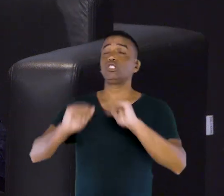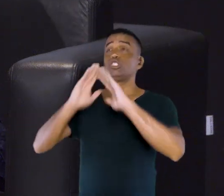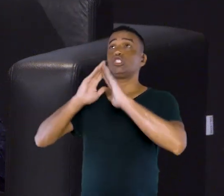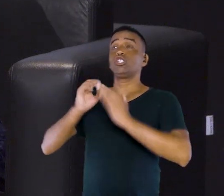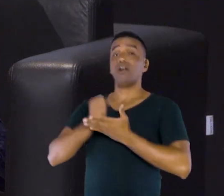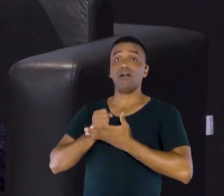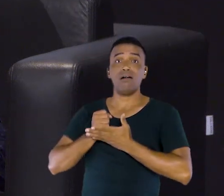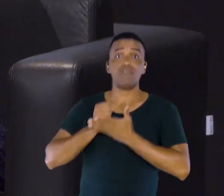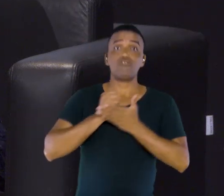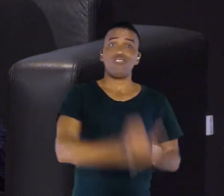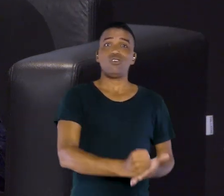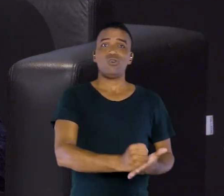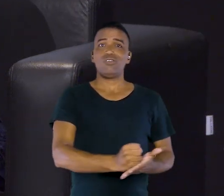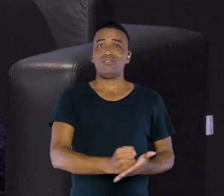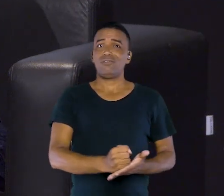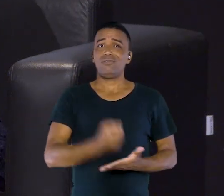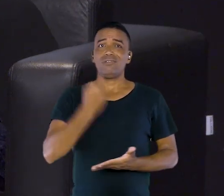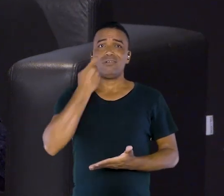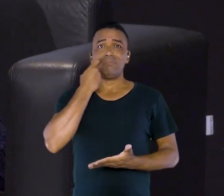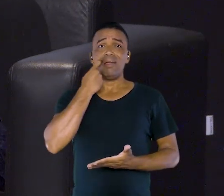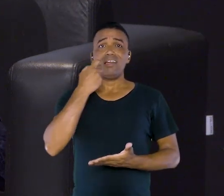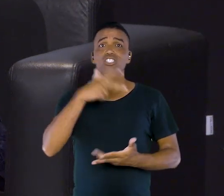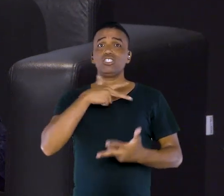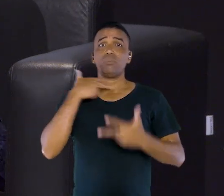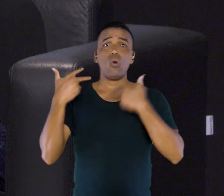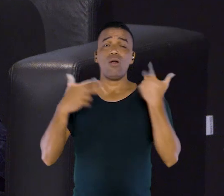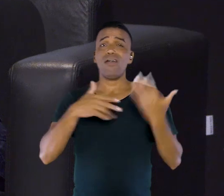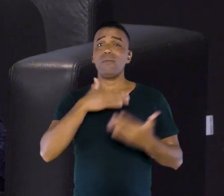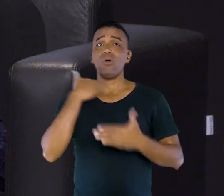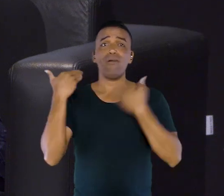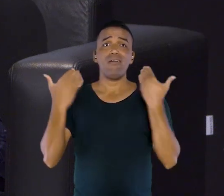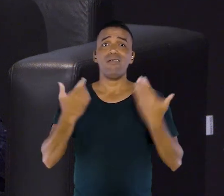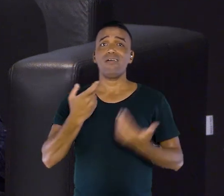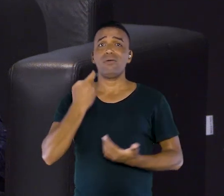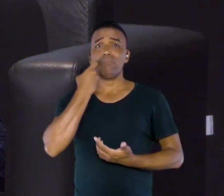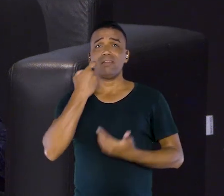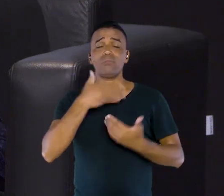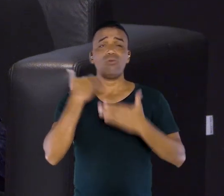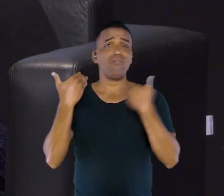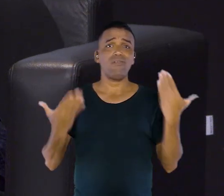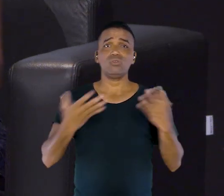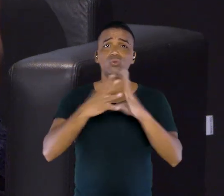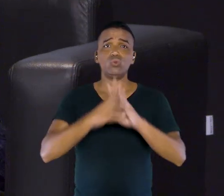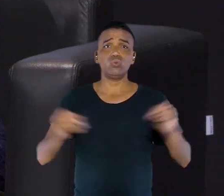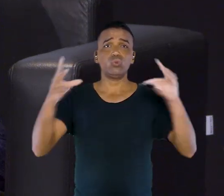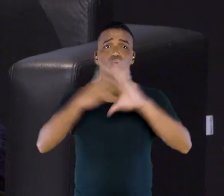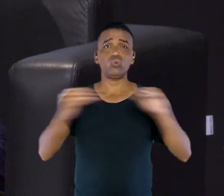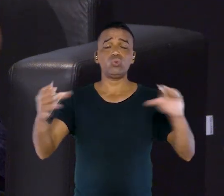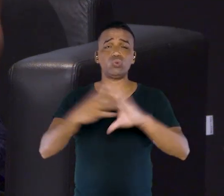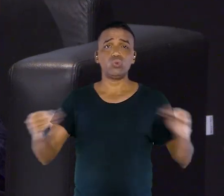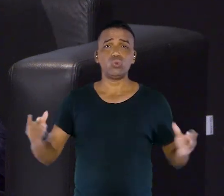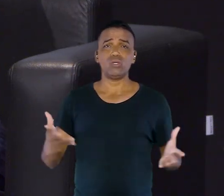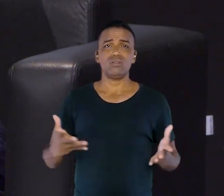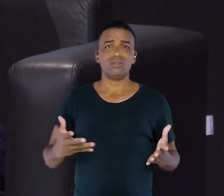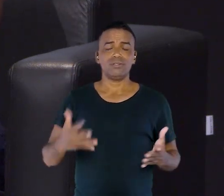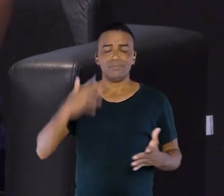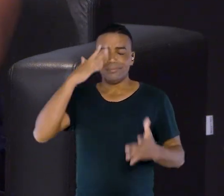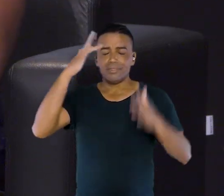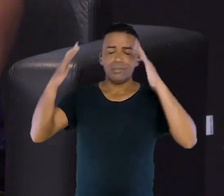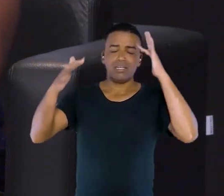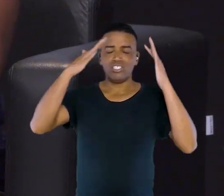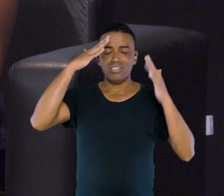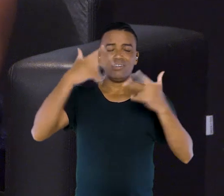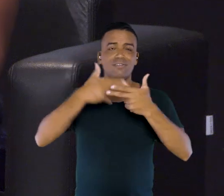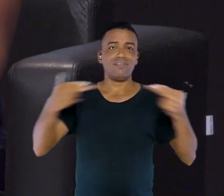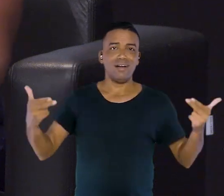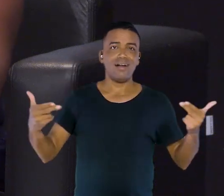clamor, dizendo que os peixes estavam morrendo. Então, imagine como